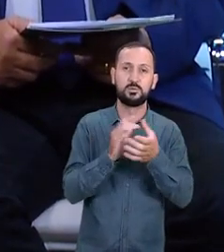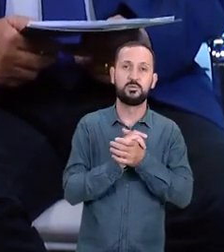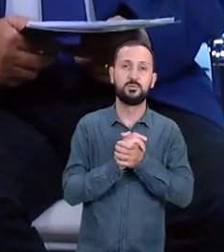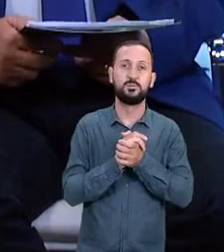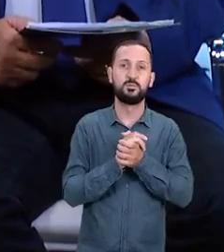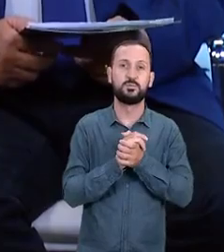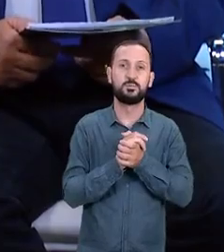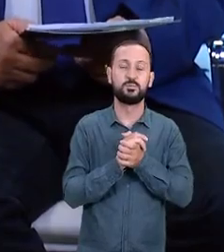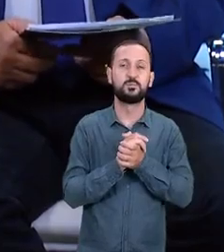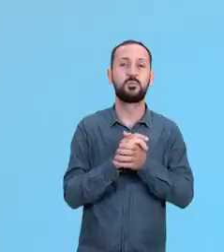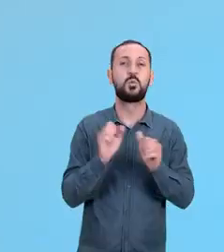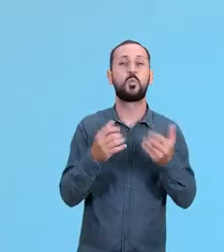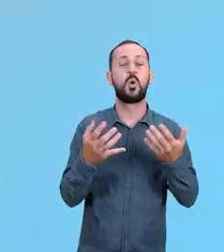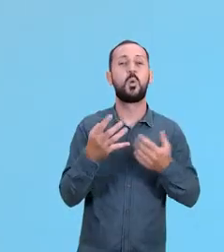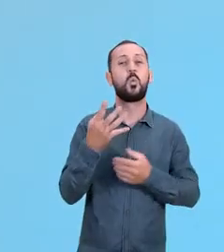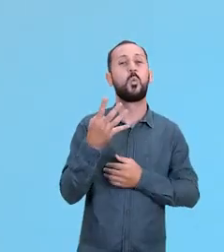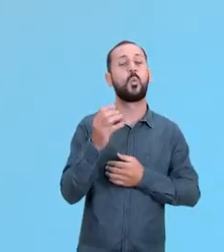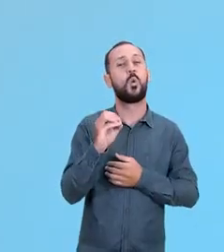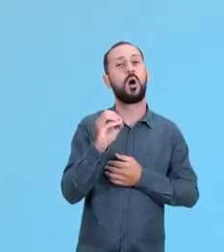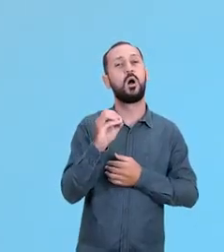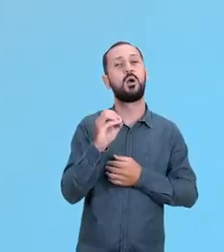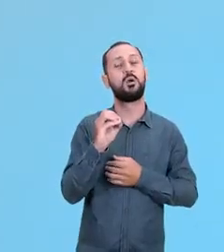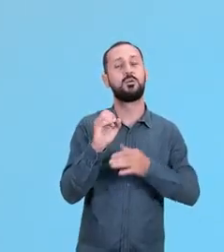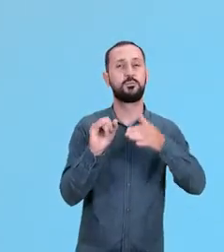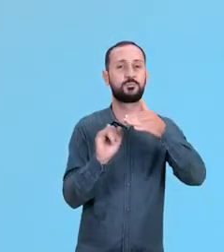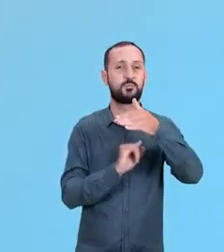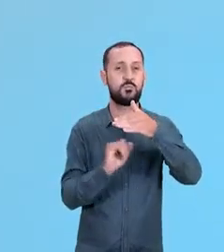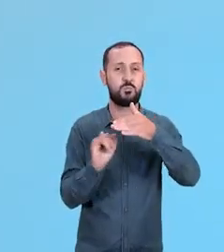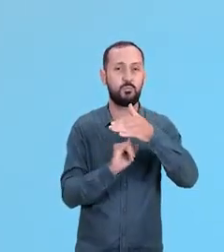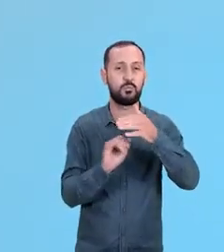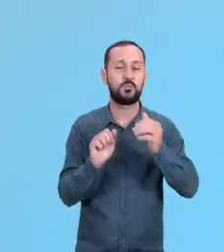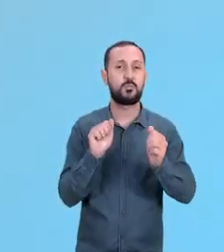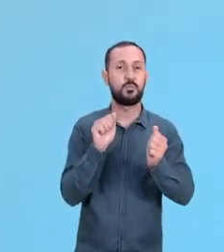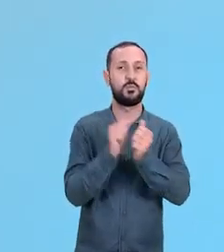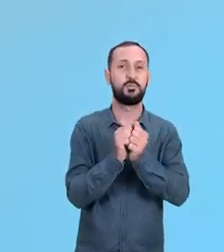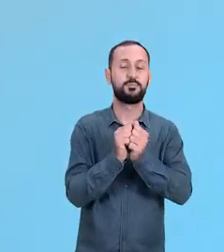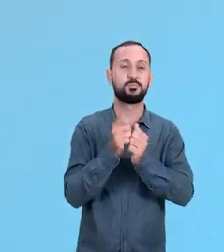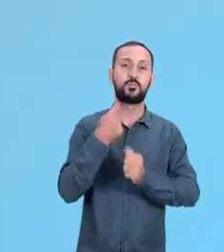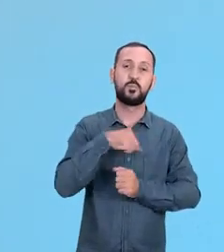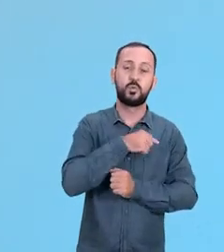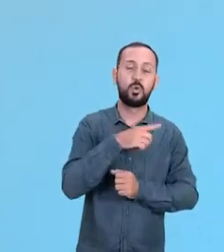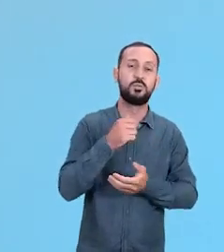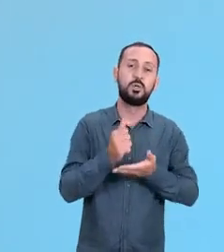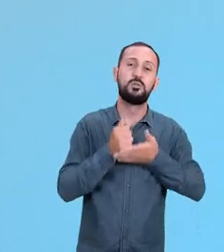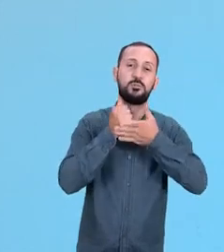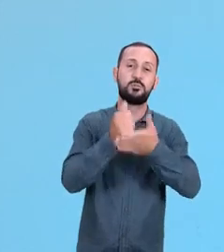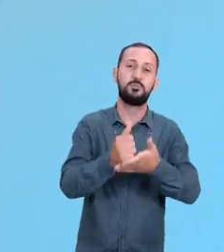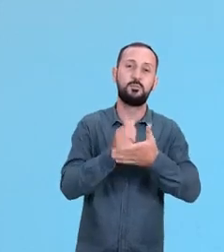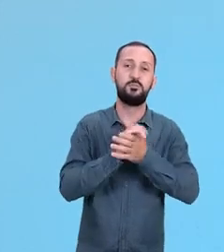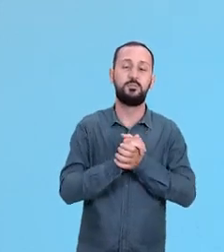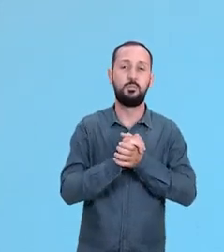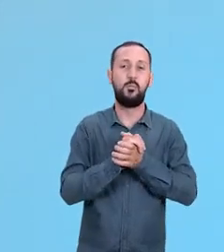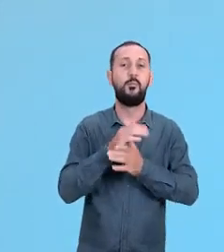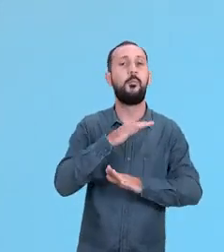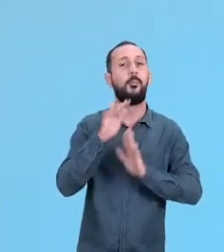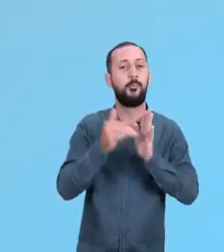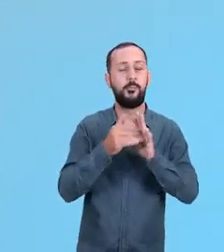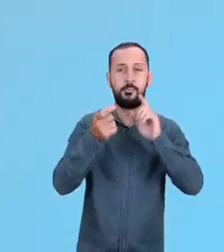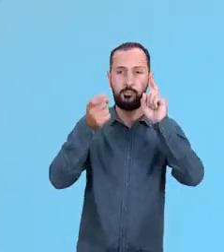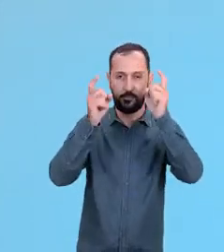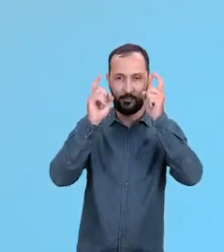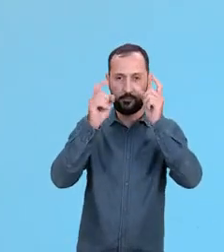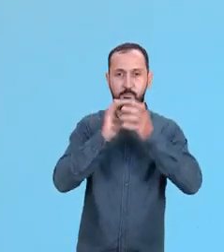todo, com quase 40 instituições juntos, nós geramos toda a